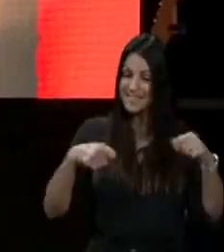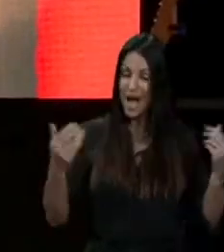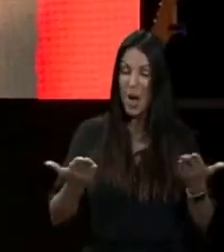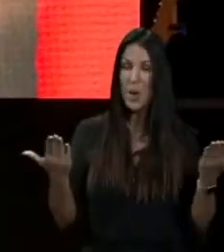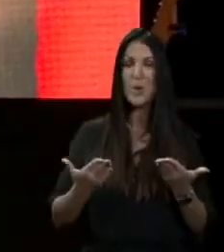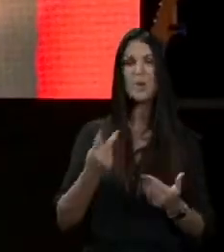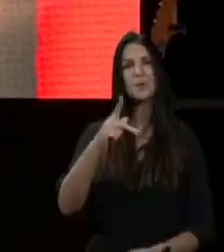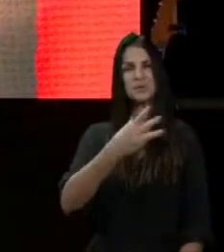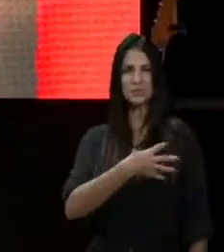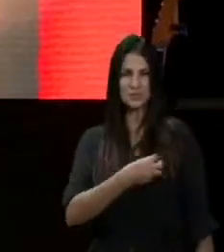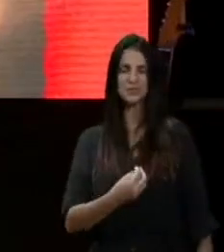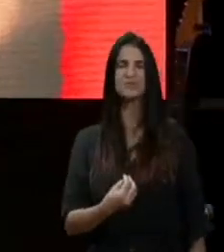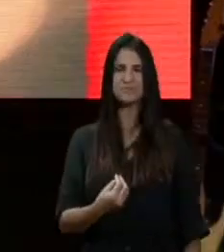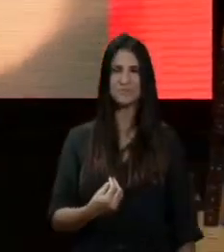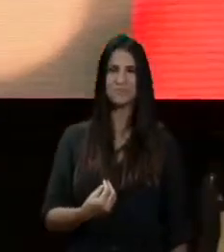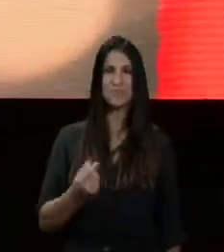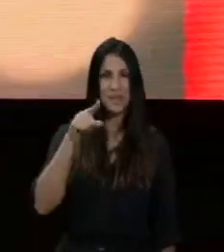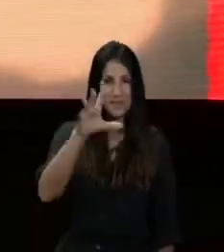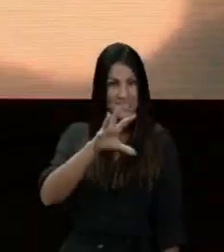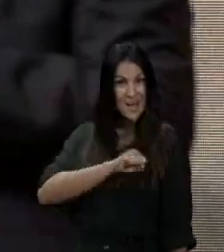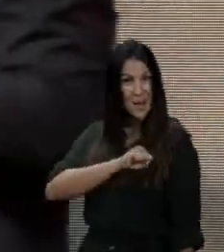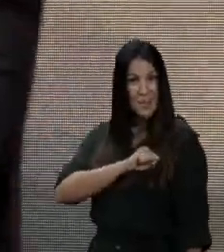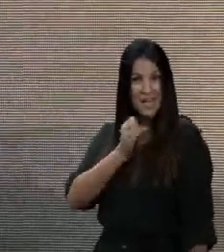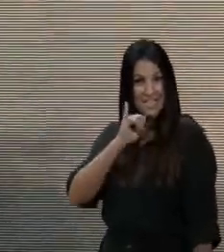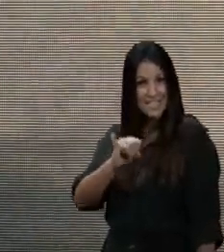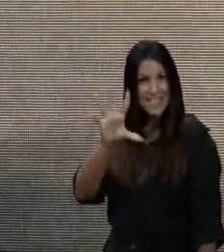quem ama quem ama Age